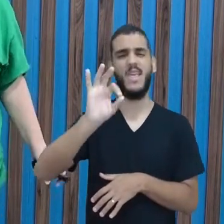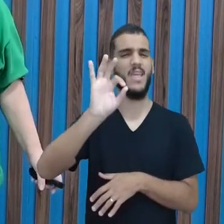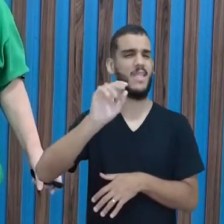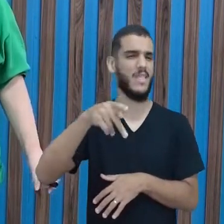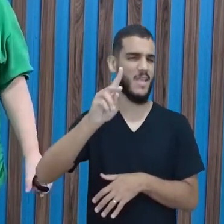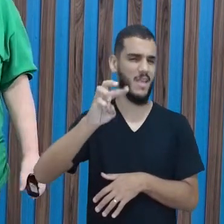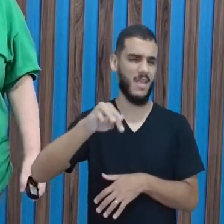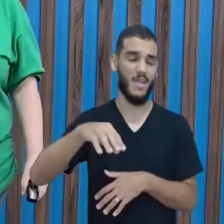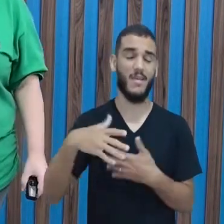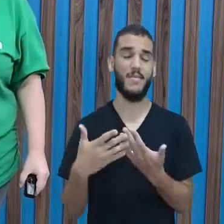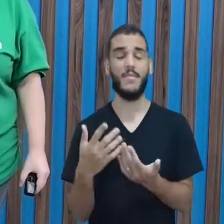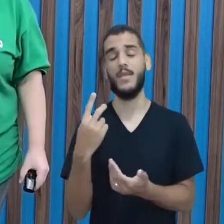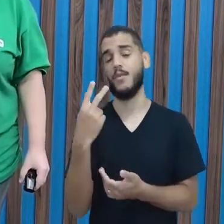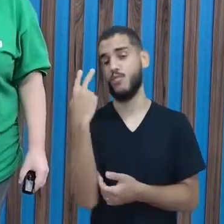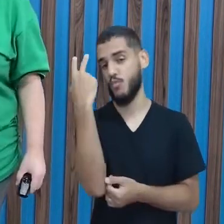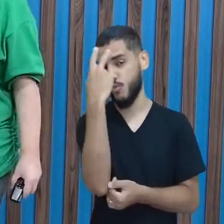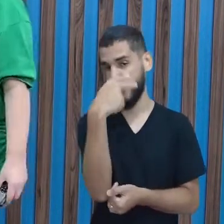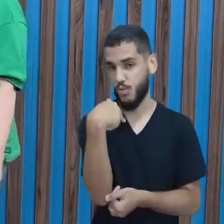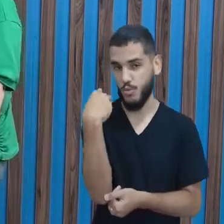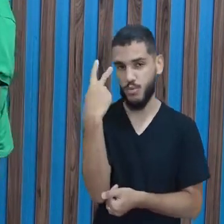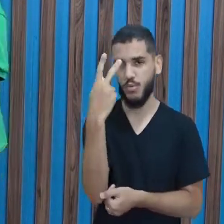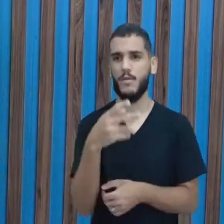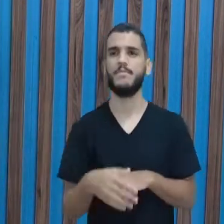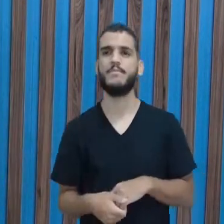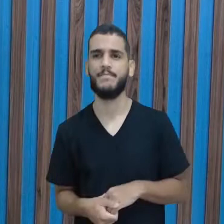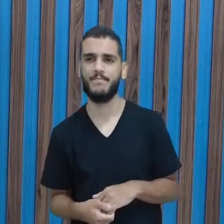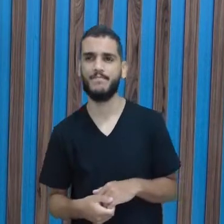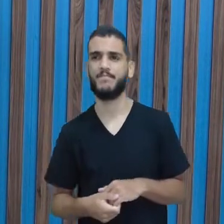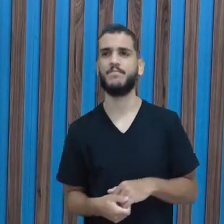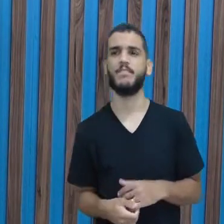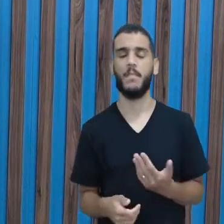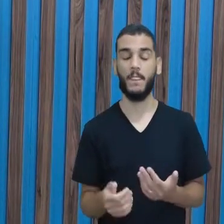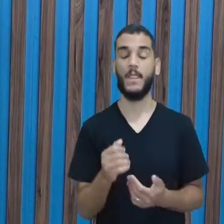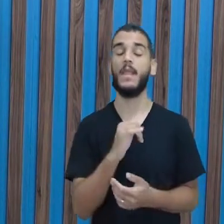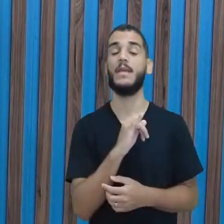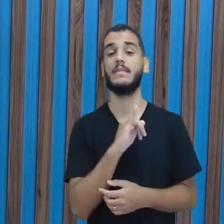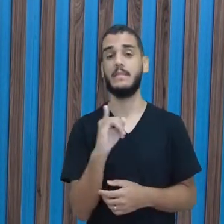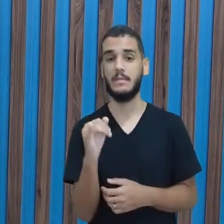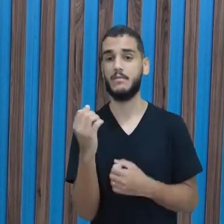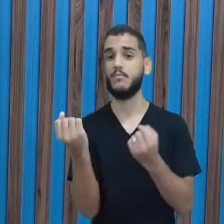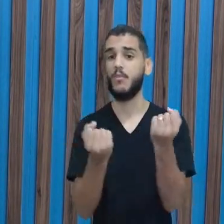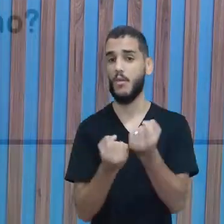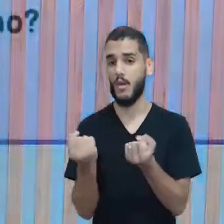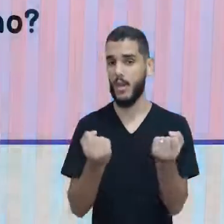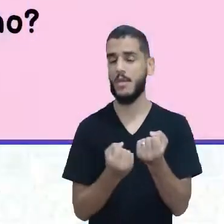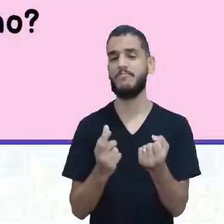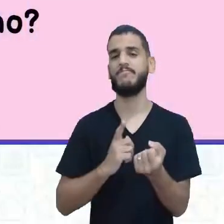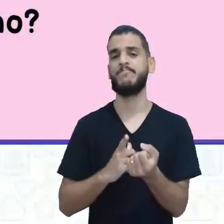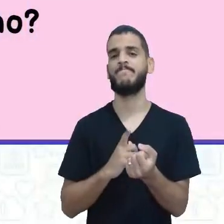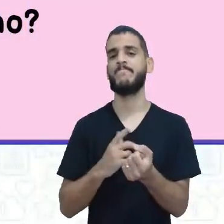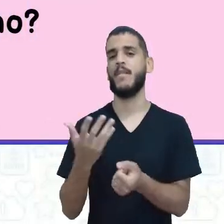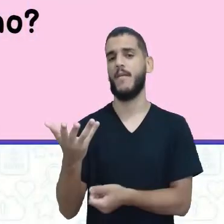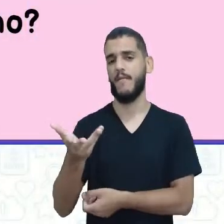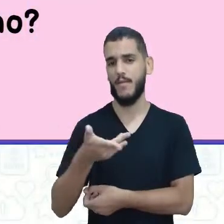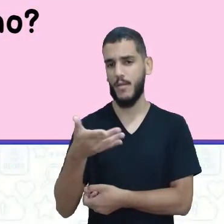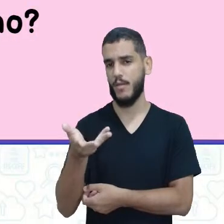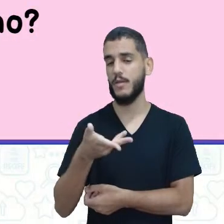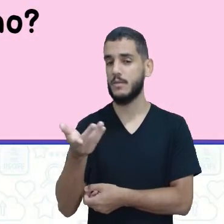levar 2 horas para chegar ao seu destino. Ora, se esse automóvel estivesse a 80